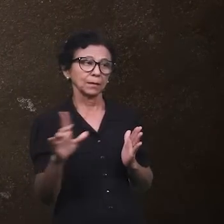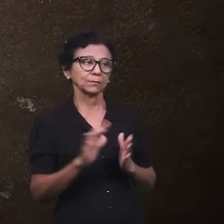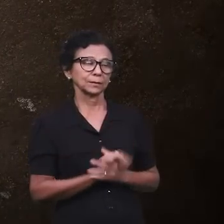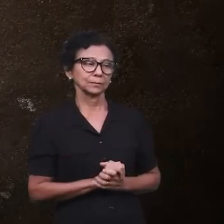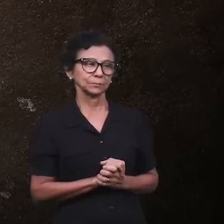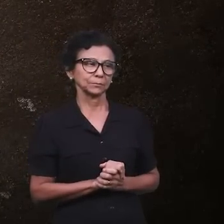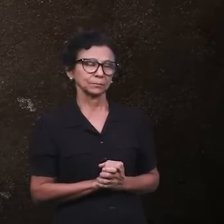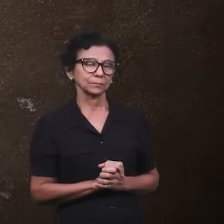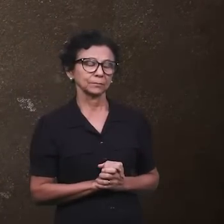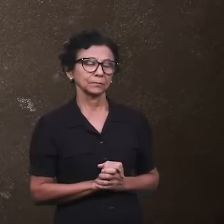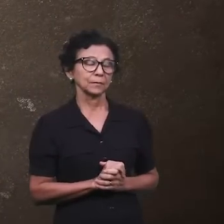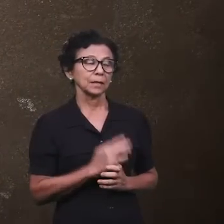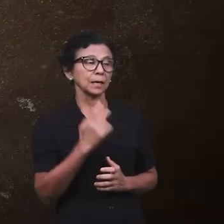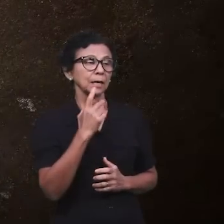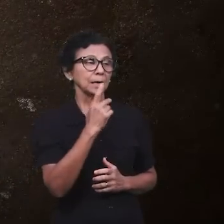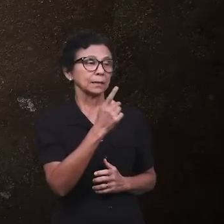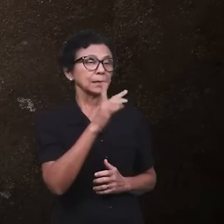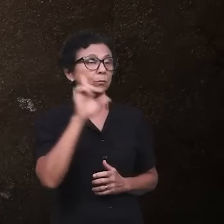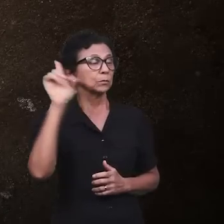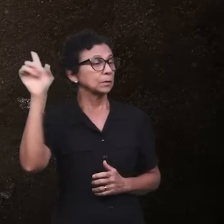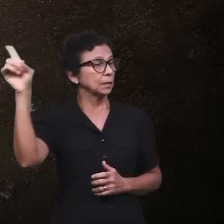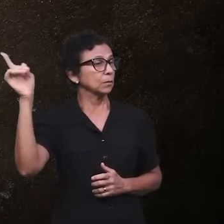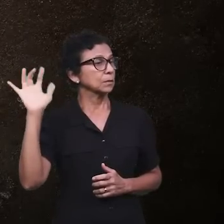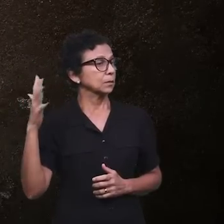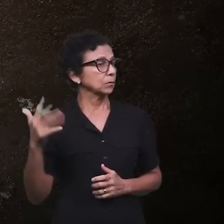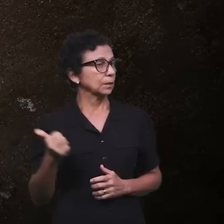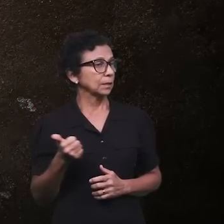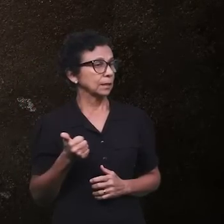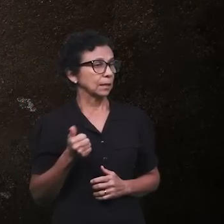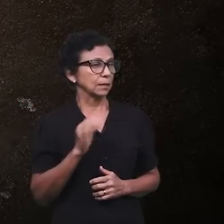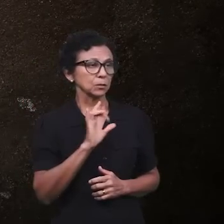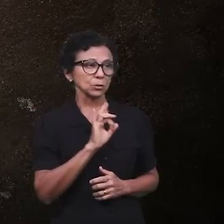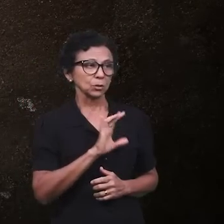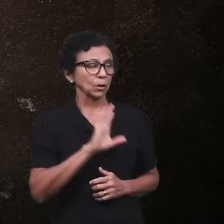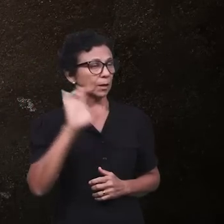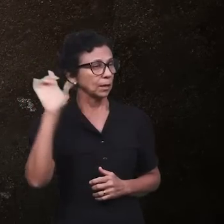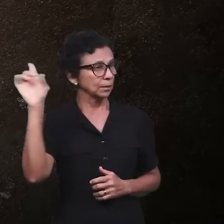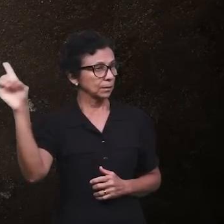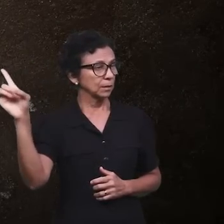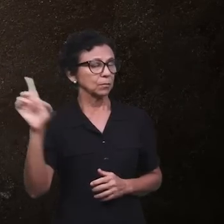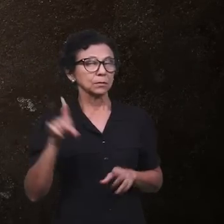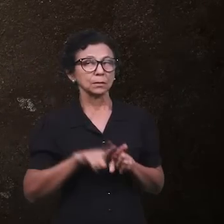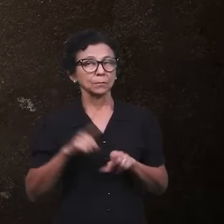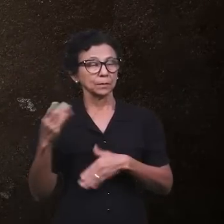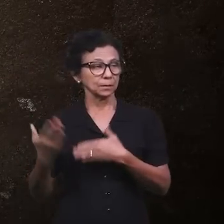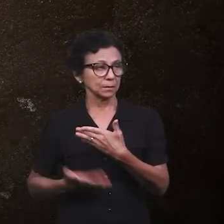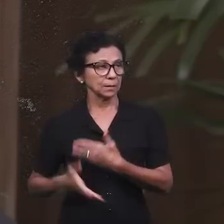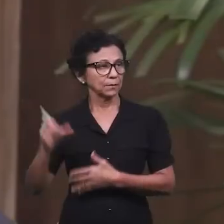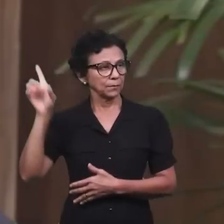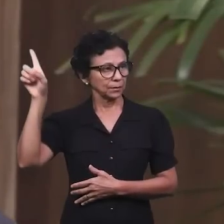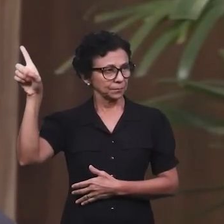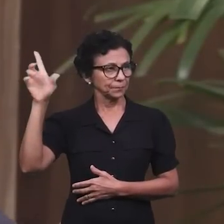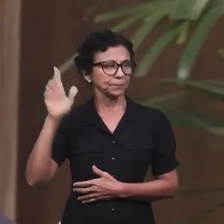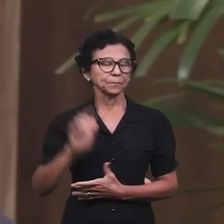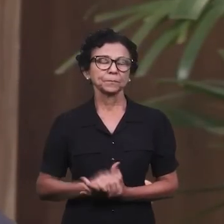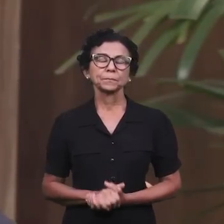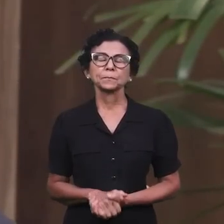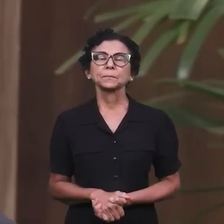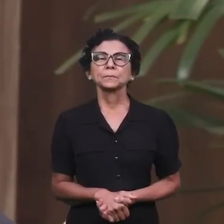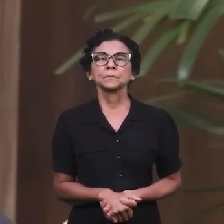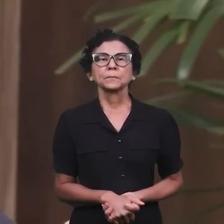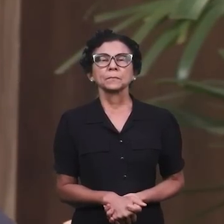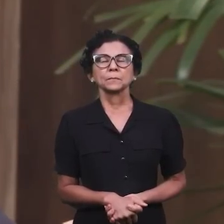Deus adorarás. Só ao teu Deus. E a Ele servirás. Nós vemos no livro